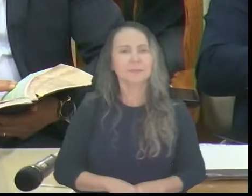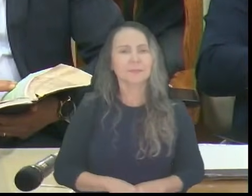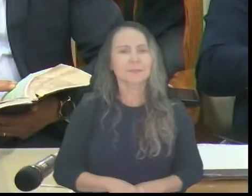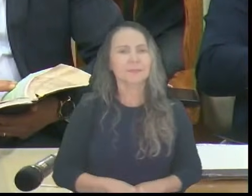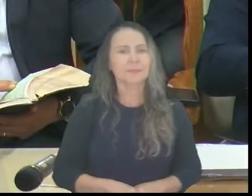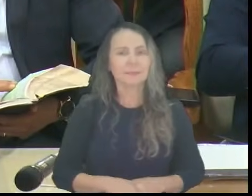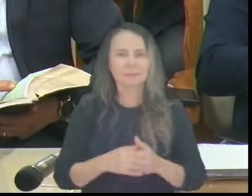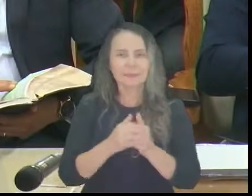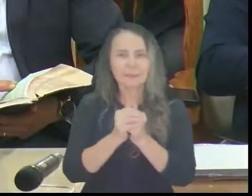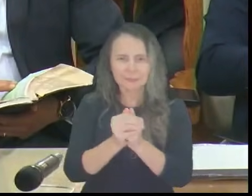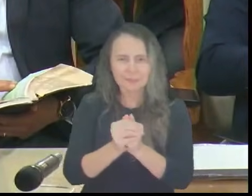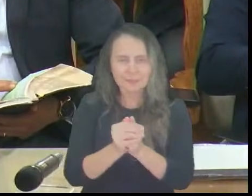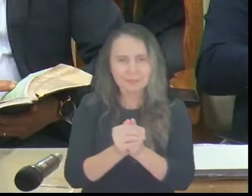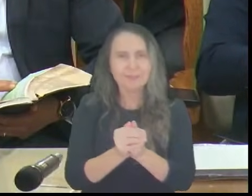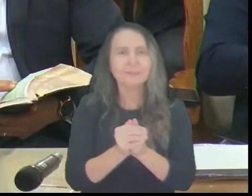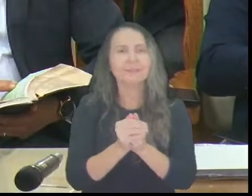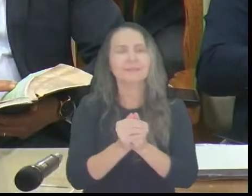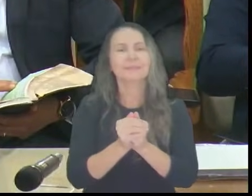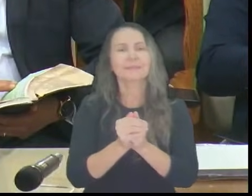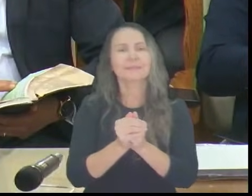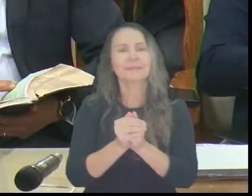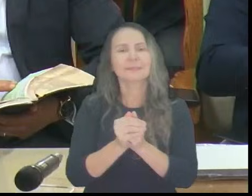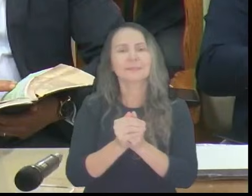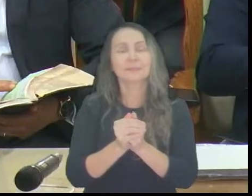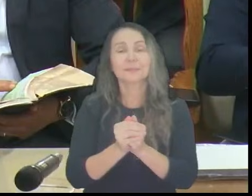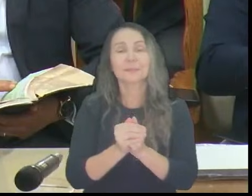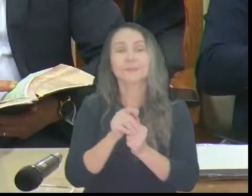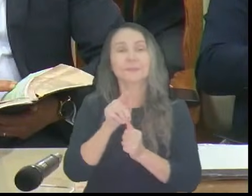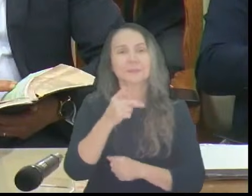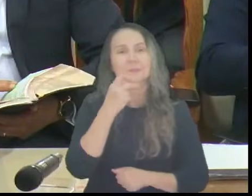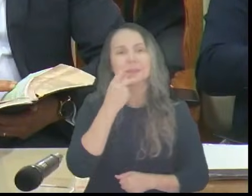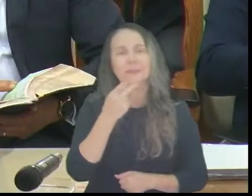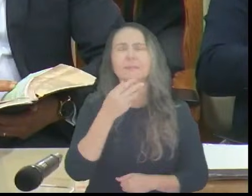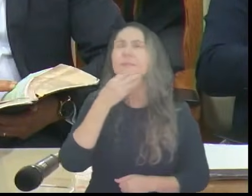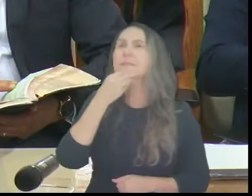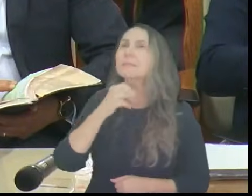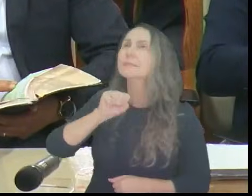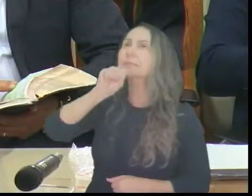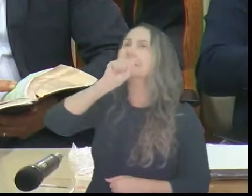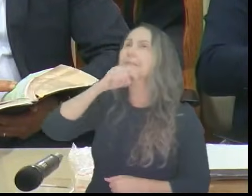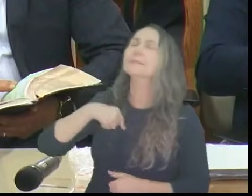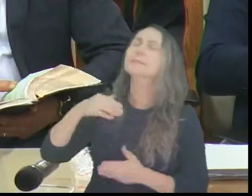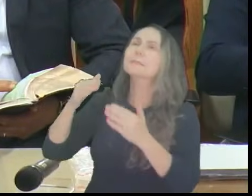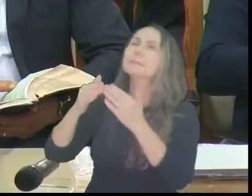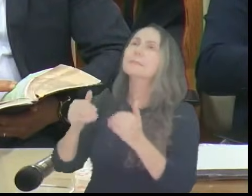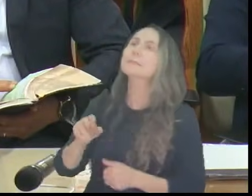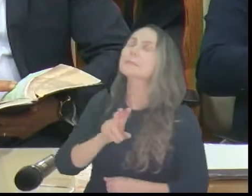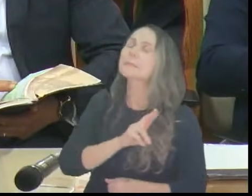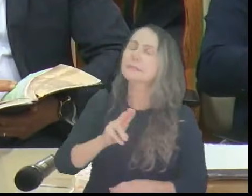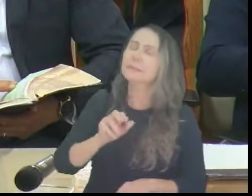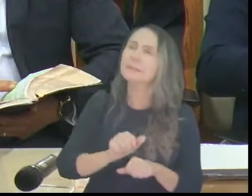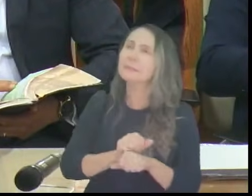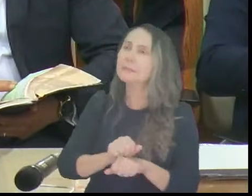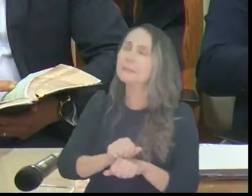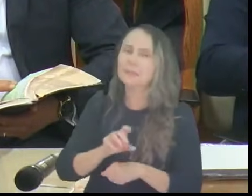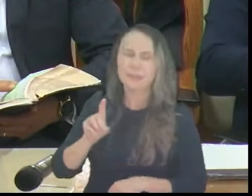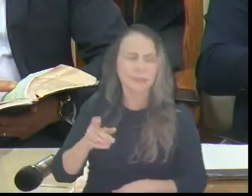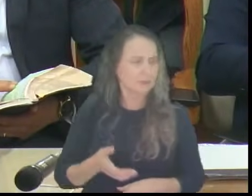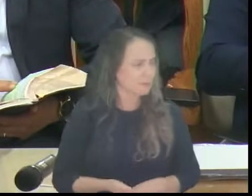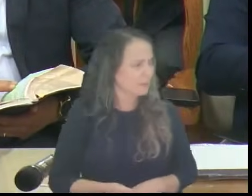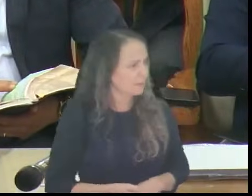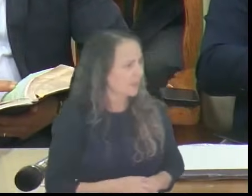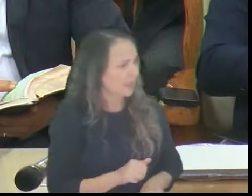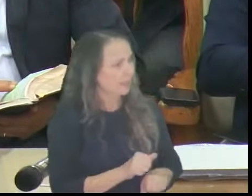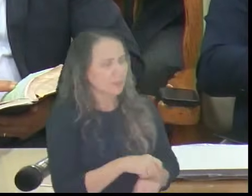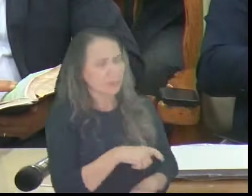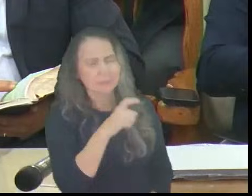Quem diz amém? Se você disser: Pai, eu te peço em nome de Abraão, Deus vai dizer: Abraão mentiu